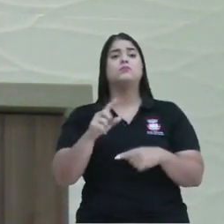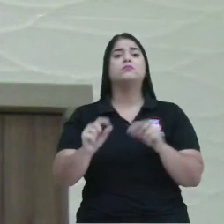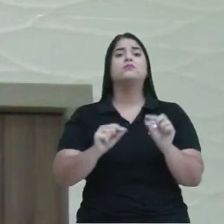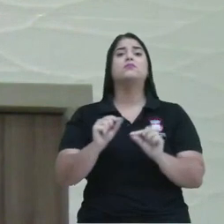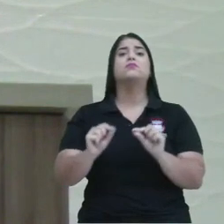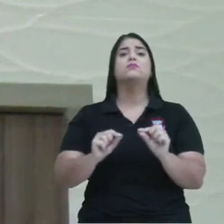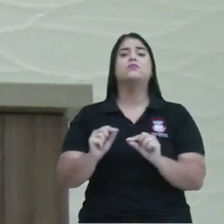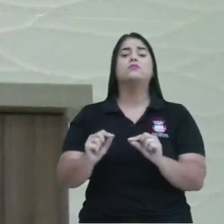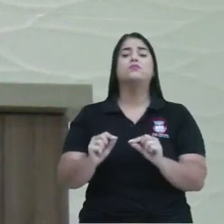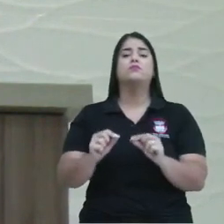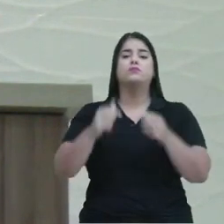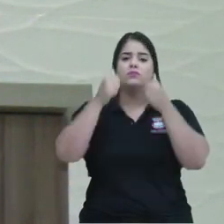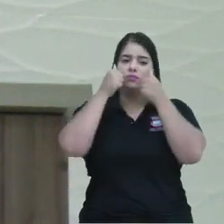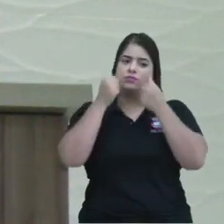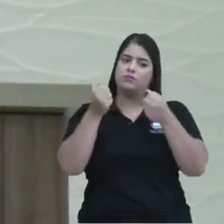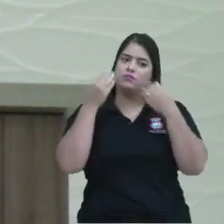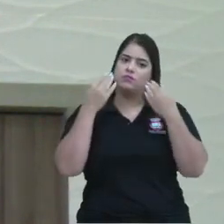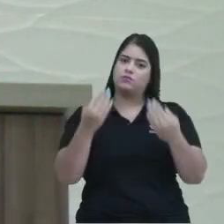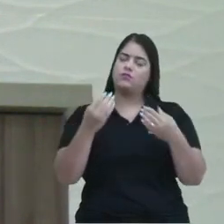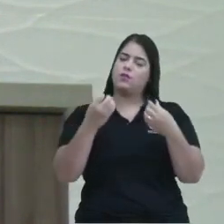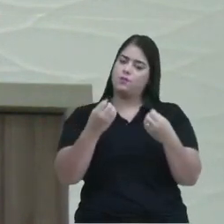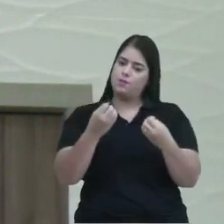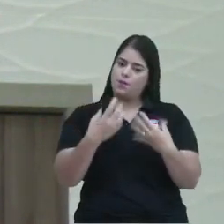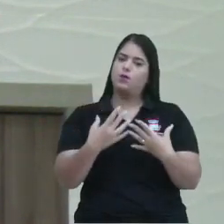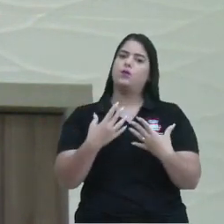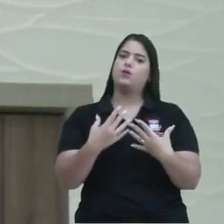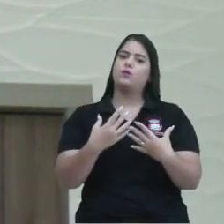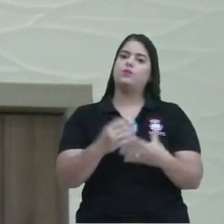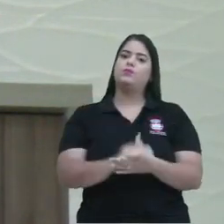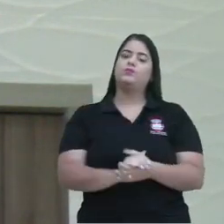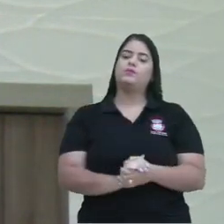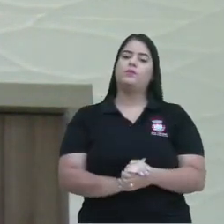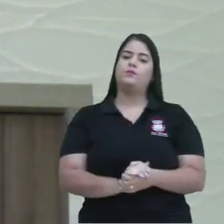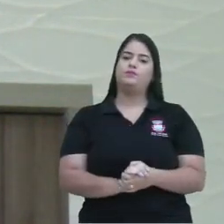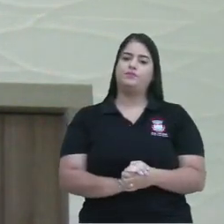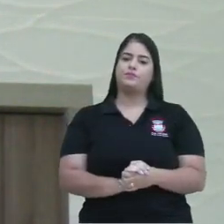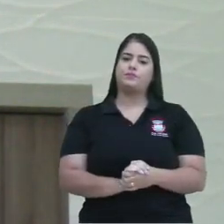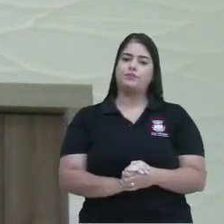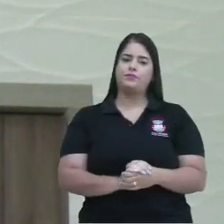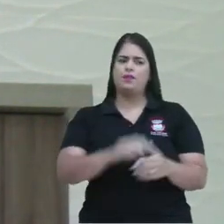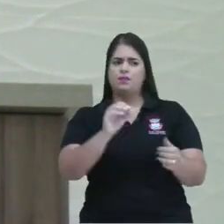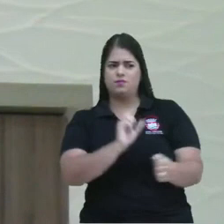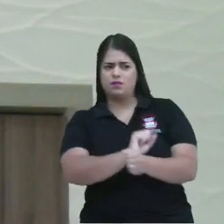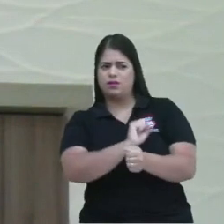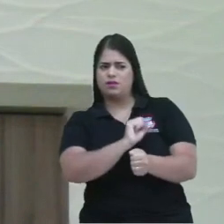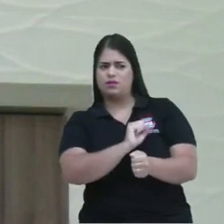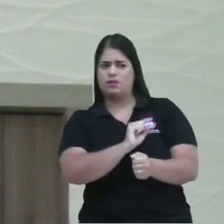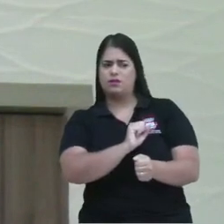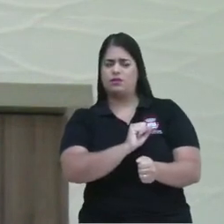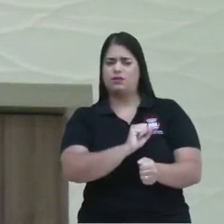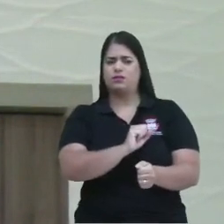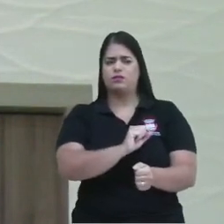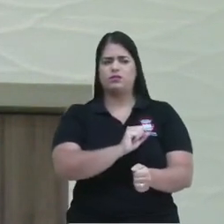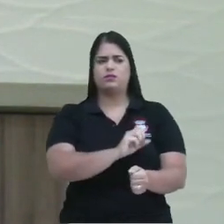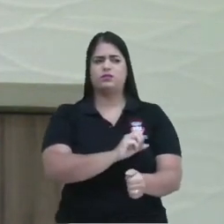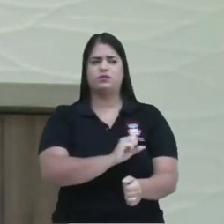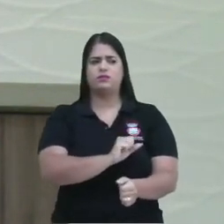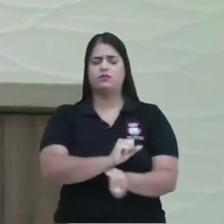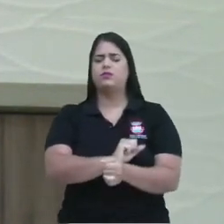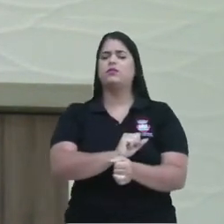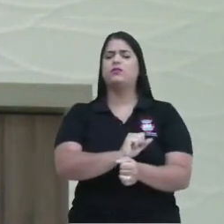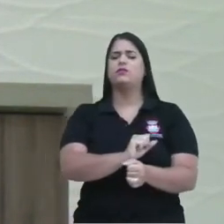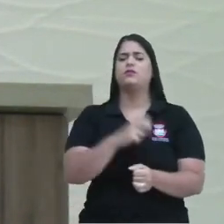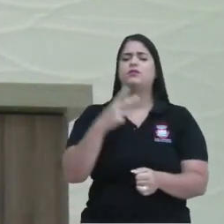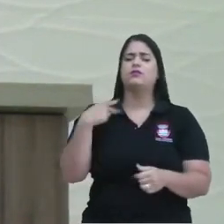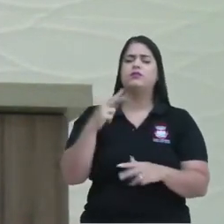proveito naquela audiência que teve. Chegou um consenso, a gente não está aqui para travar, a gente não está aqui como